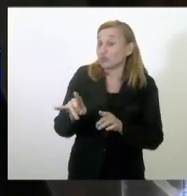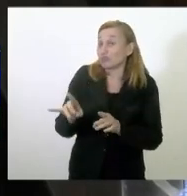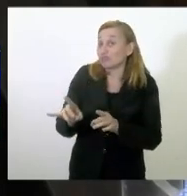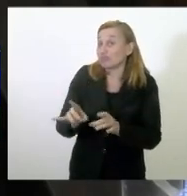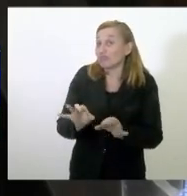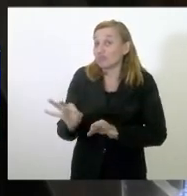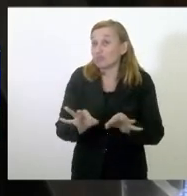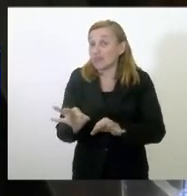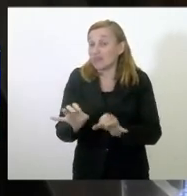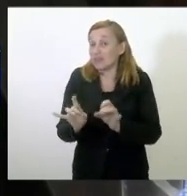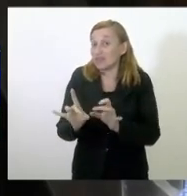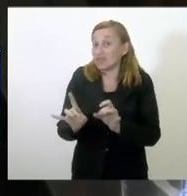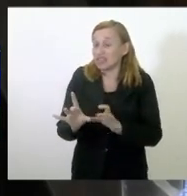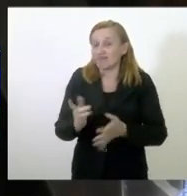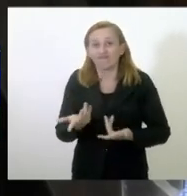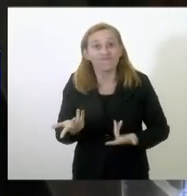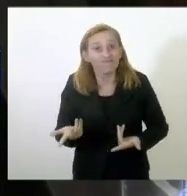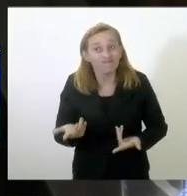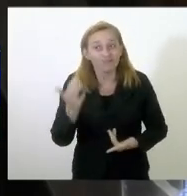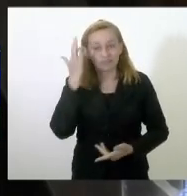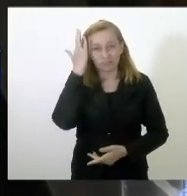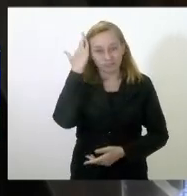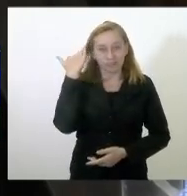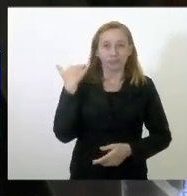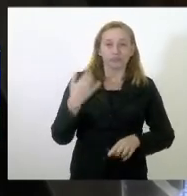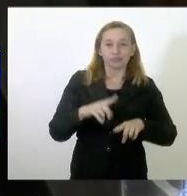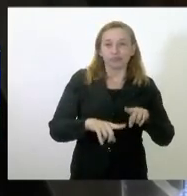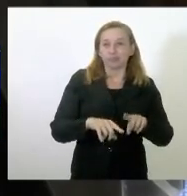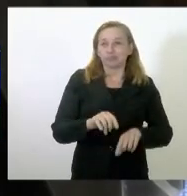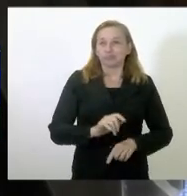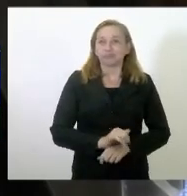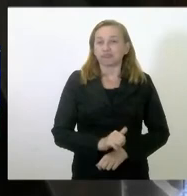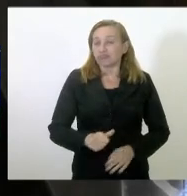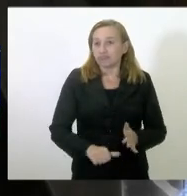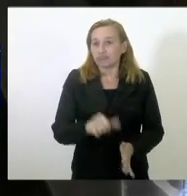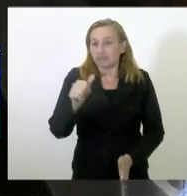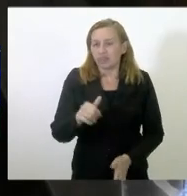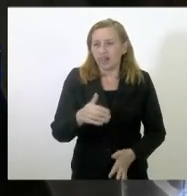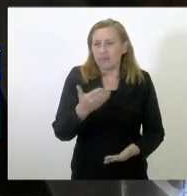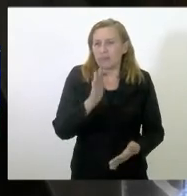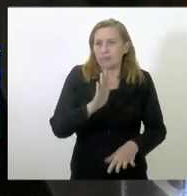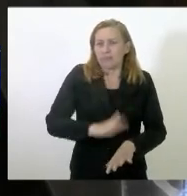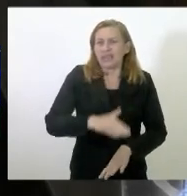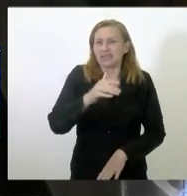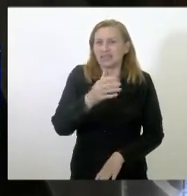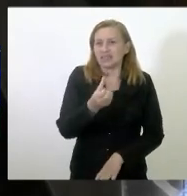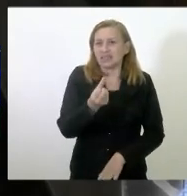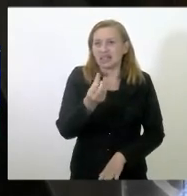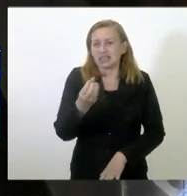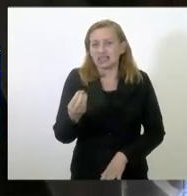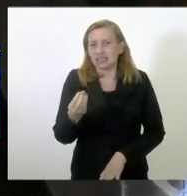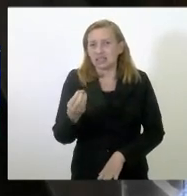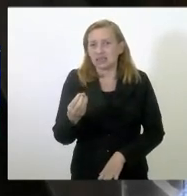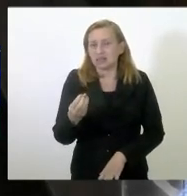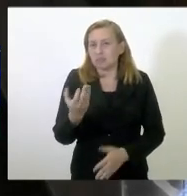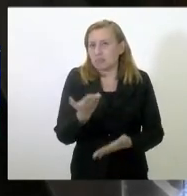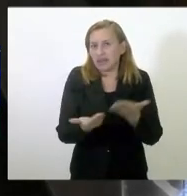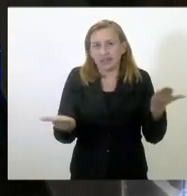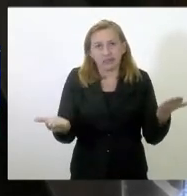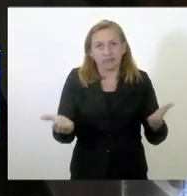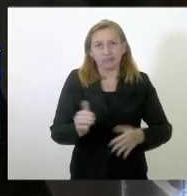elaborados e primários, semi-elaborados e primários. Quase 60 bi de perdas. Quase 60 bi de perdas.